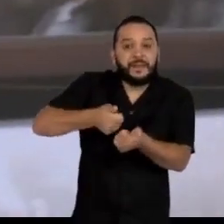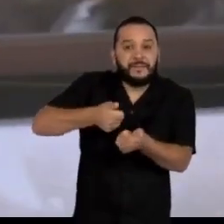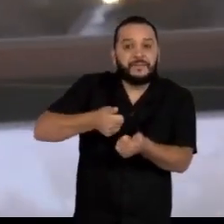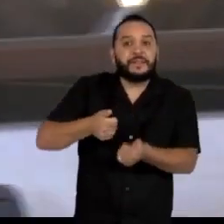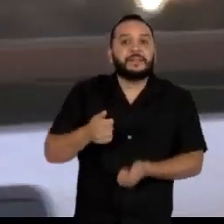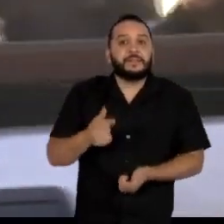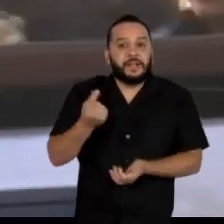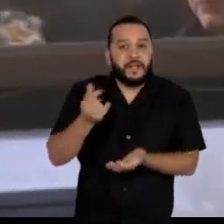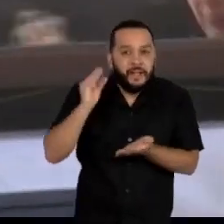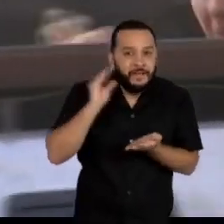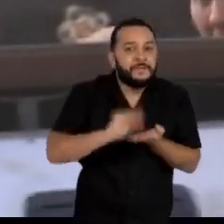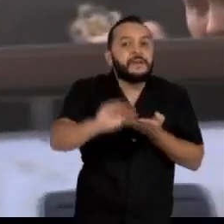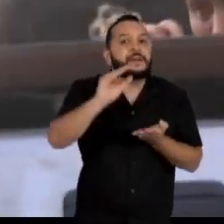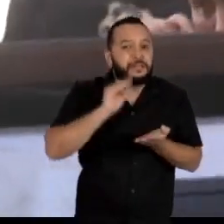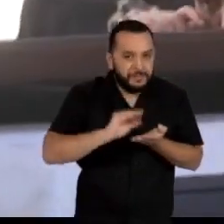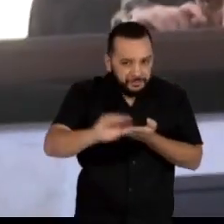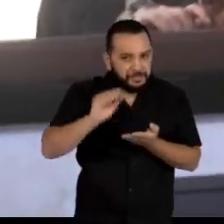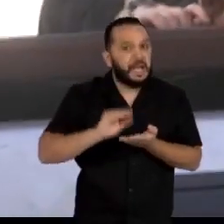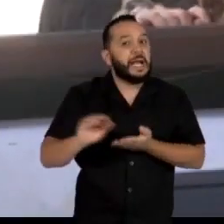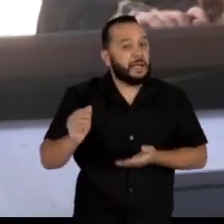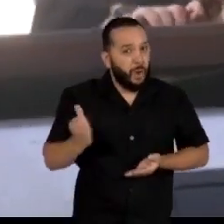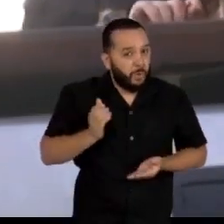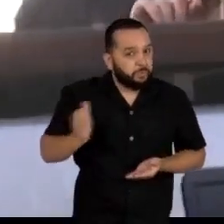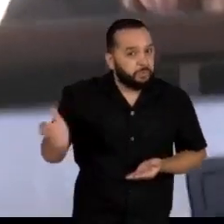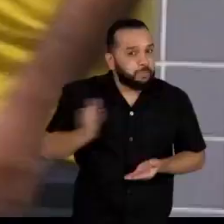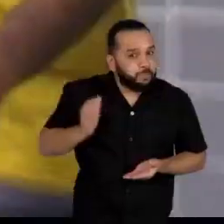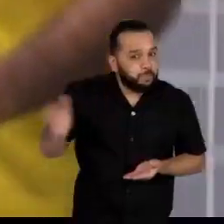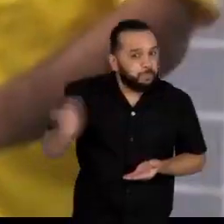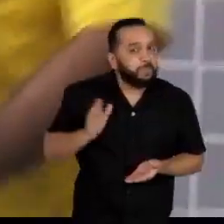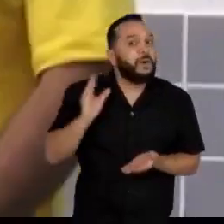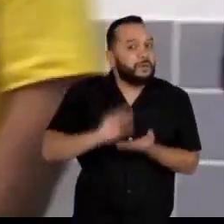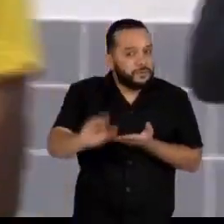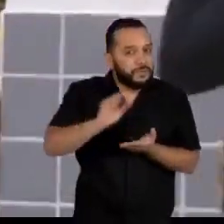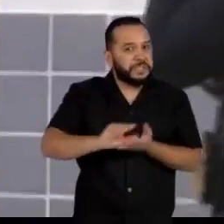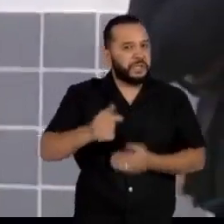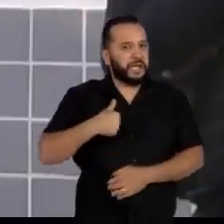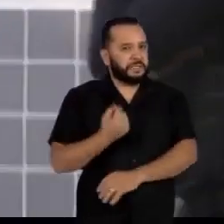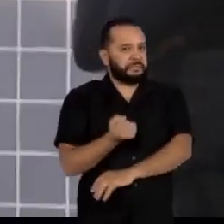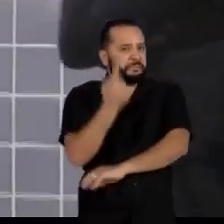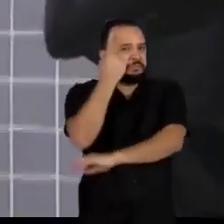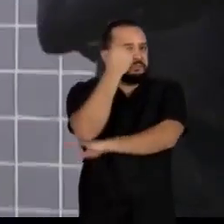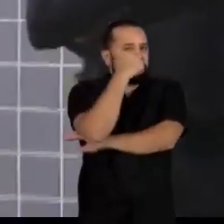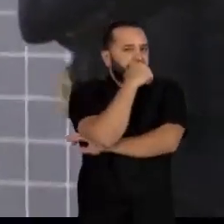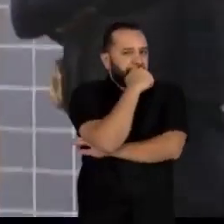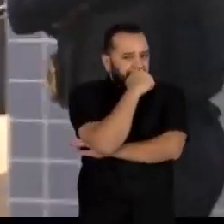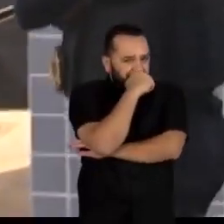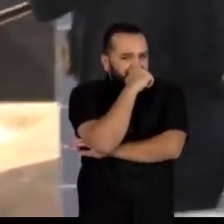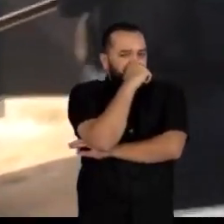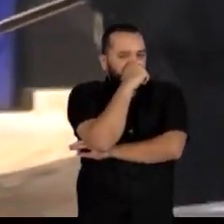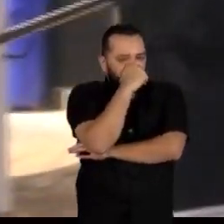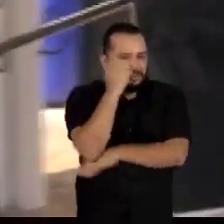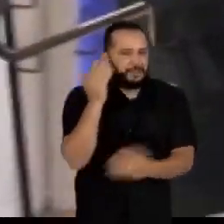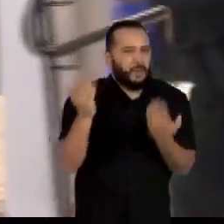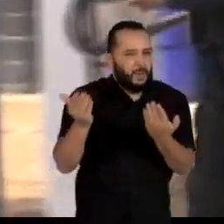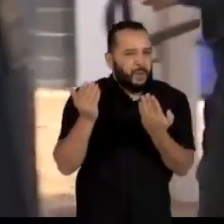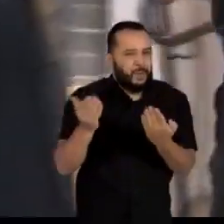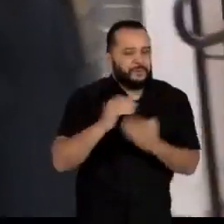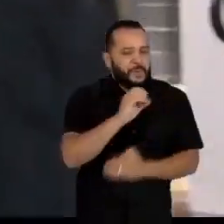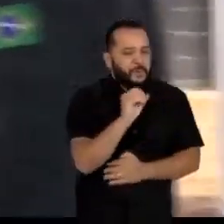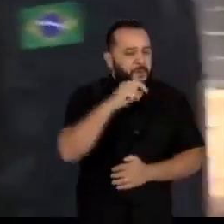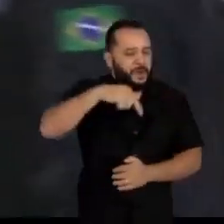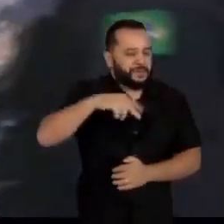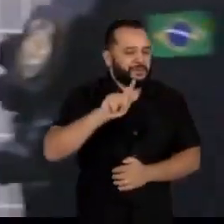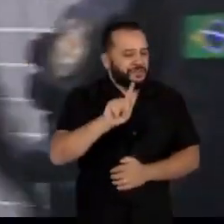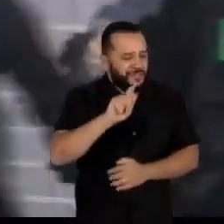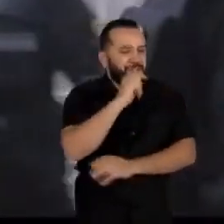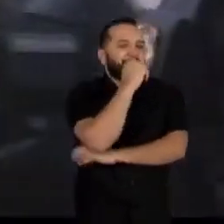investimentos, investimentos vultosos. Isso chamou muito a nossa atenção durante as investigações. E passamos